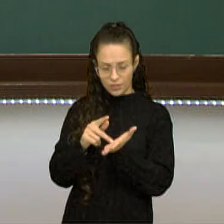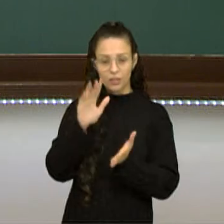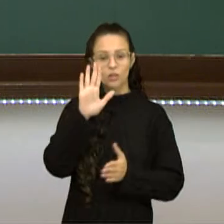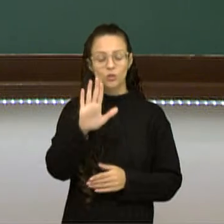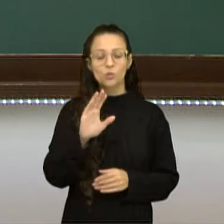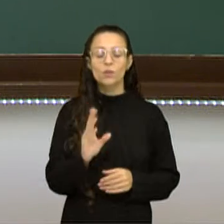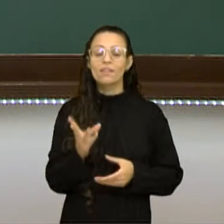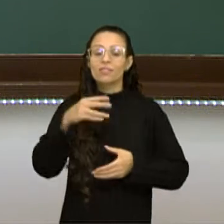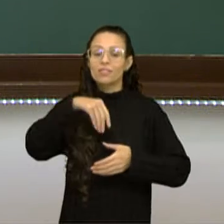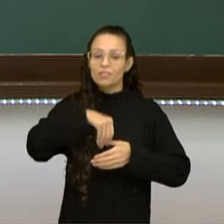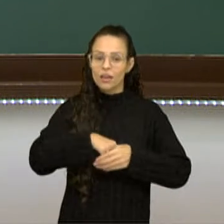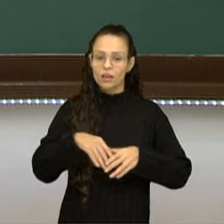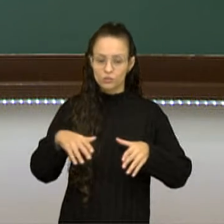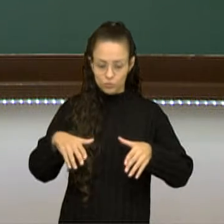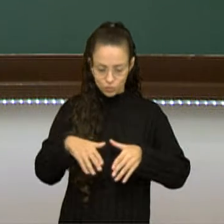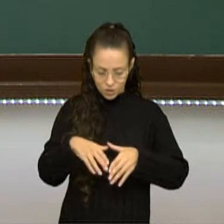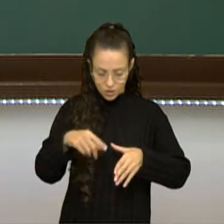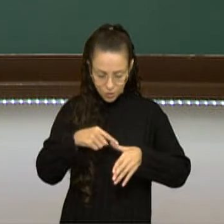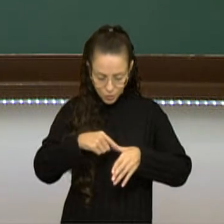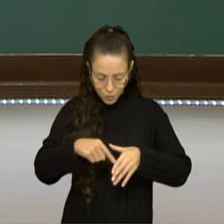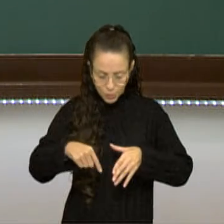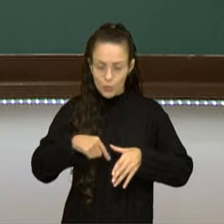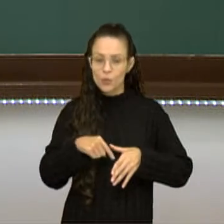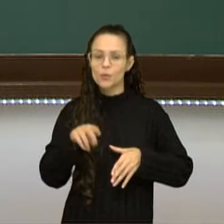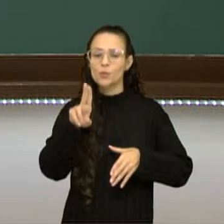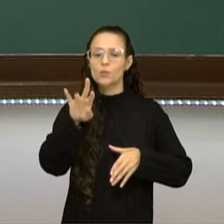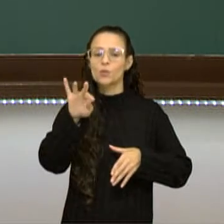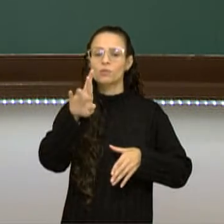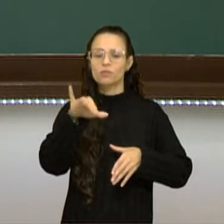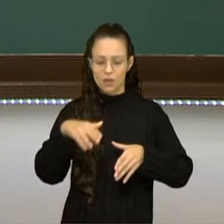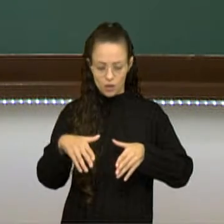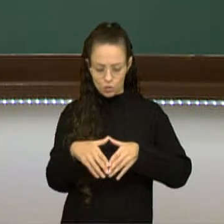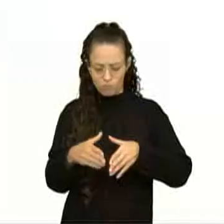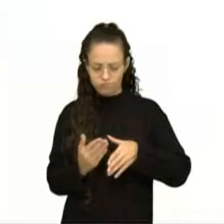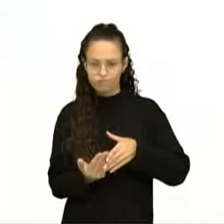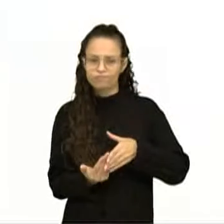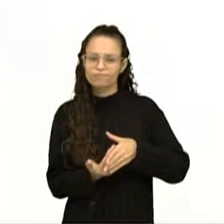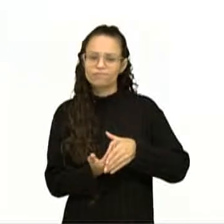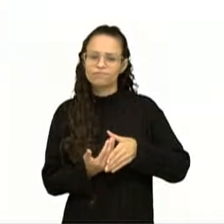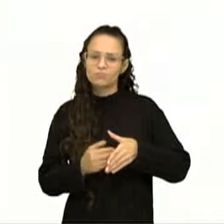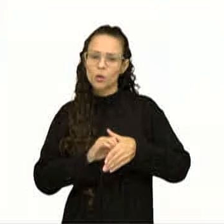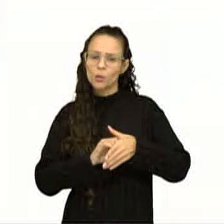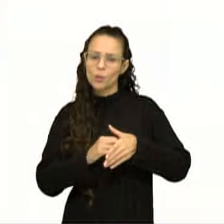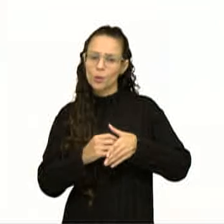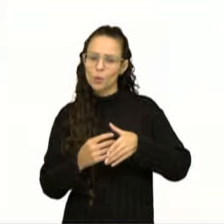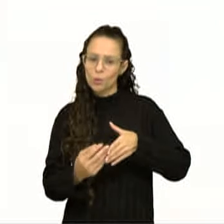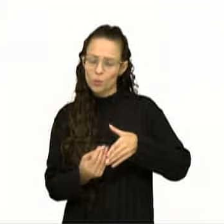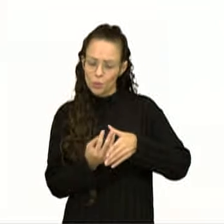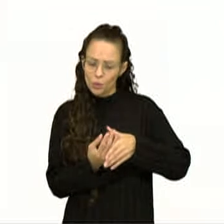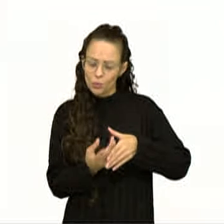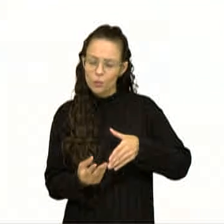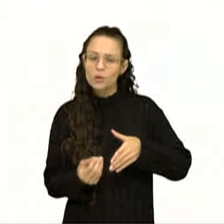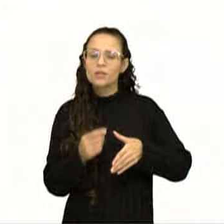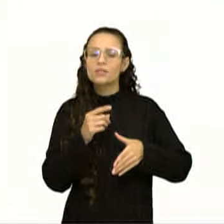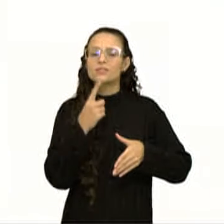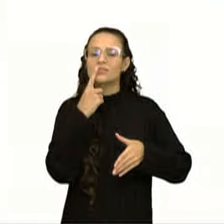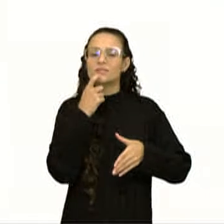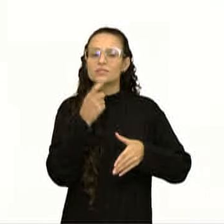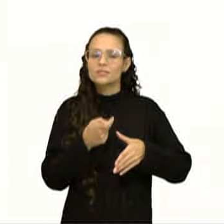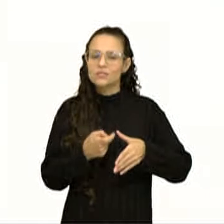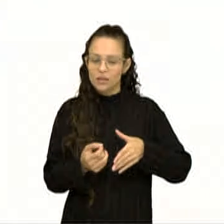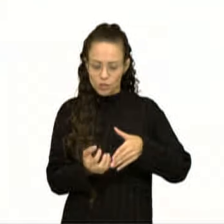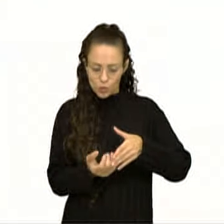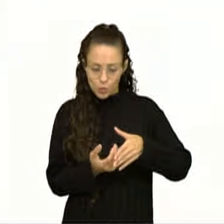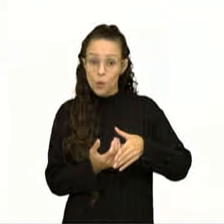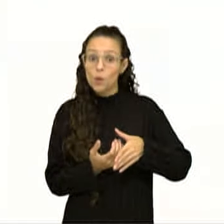parte interna do útero está sendo revestida por um tecido de sangue que a gente chama